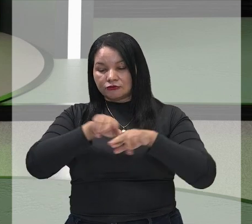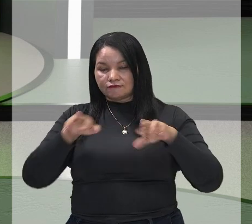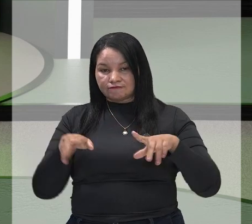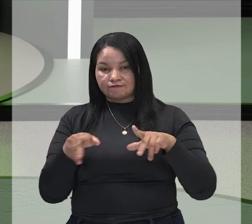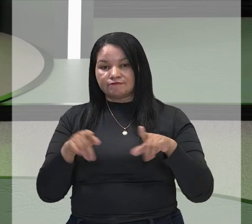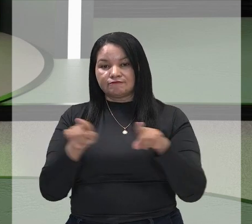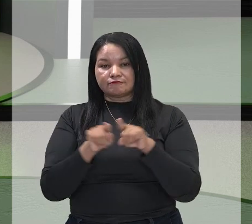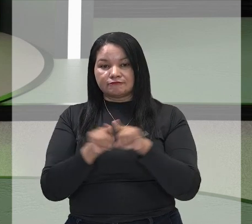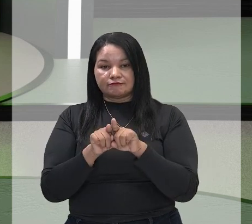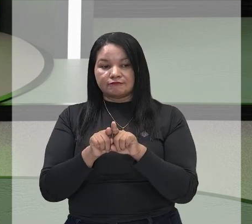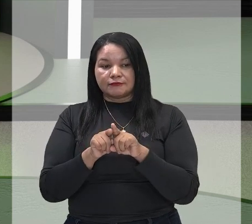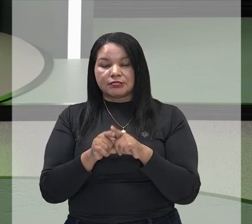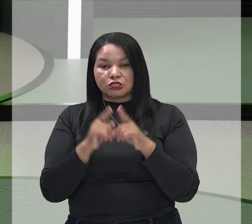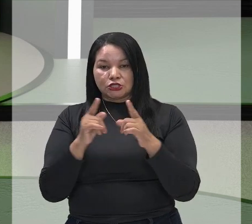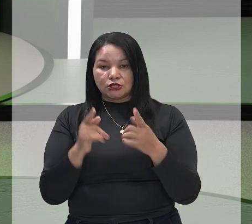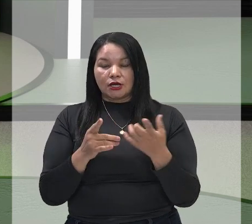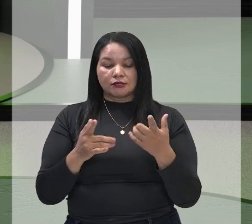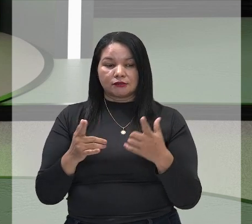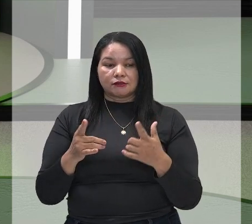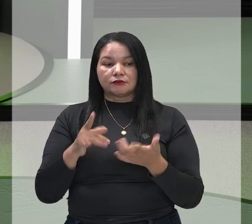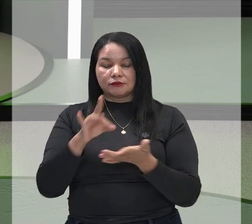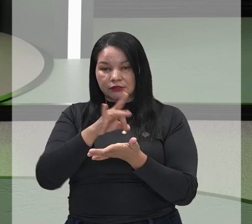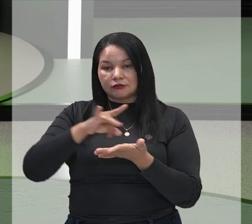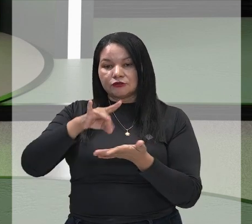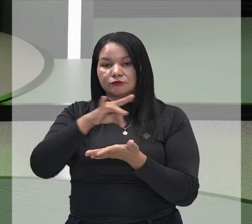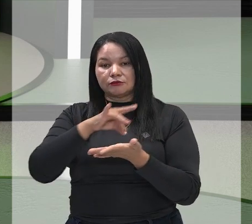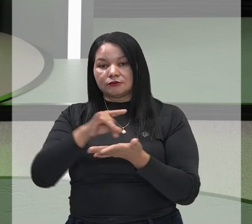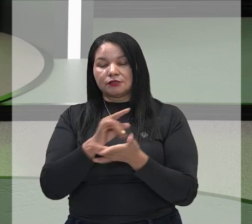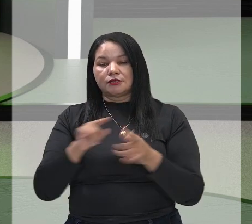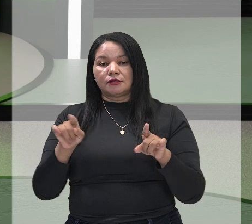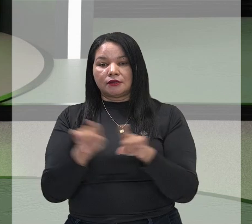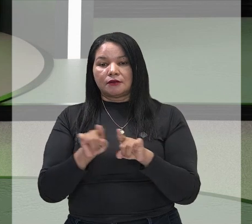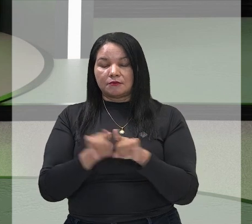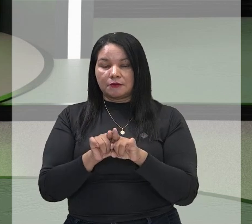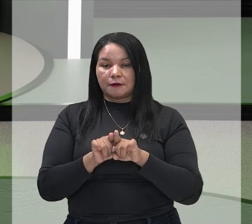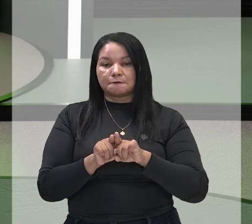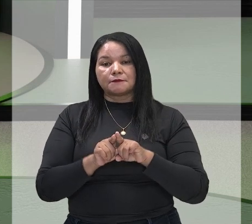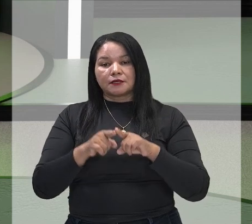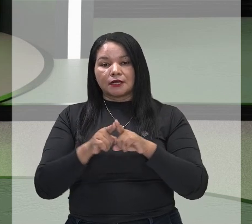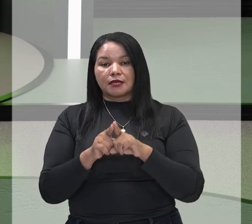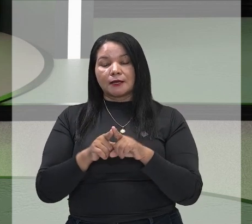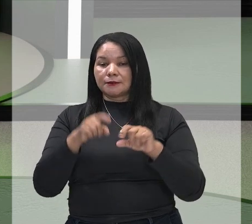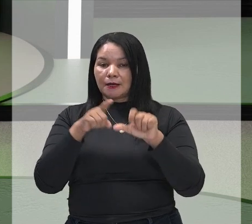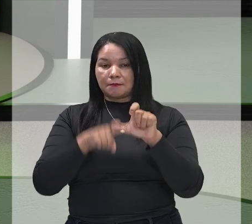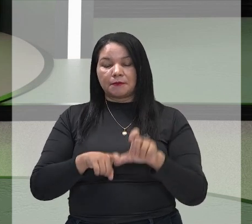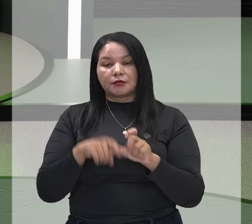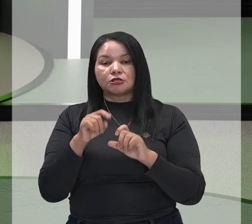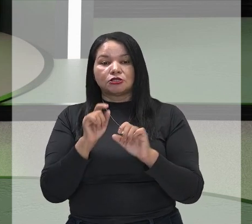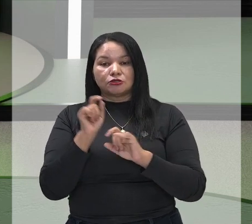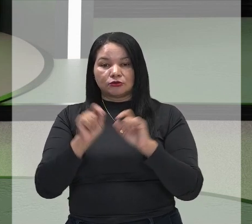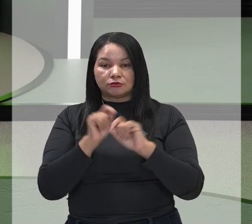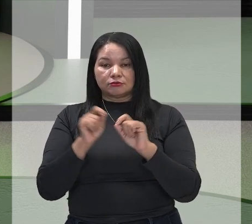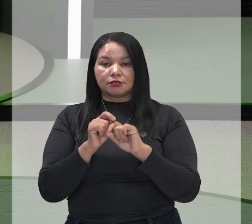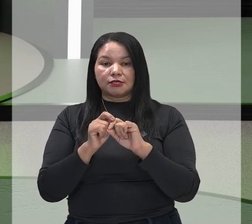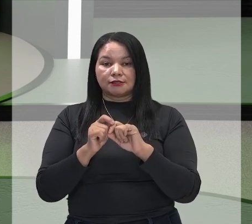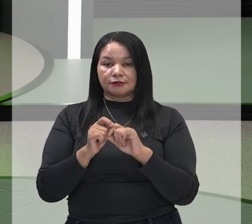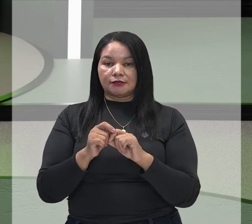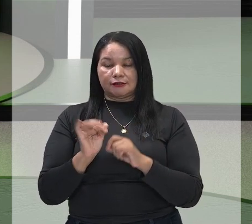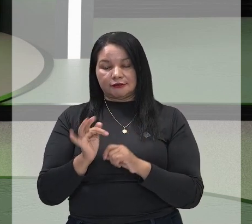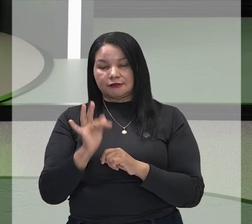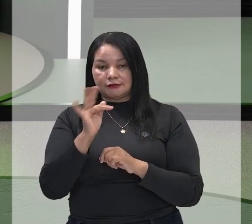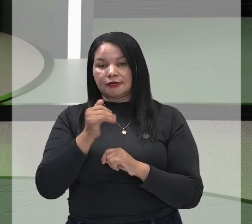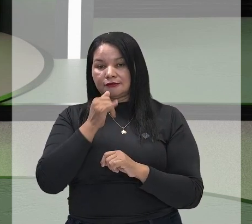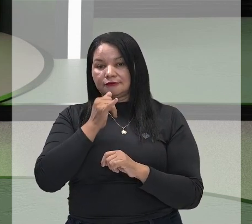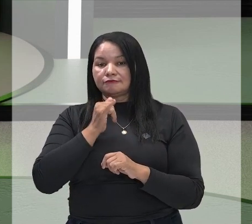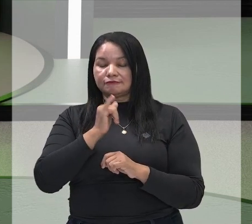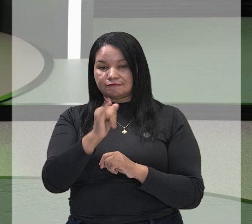centro de mídias, por exemplo, né, precisa de uma série de equipamentos que dependem da eletricidade para assistir a aula. Um exemplo mais